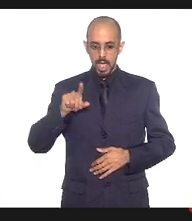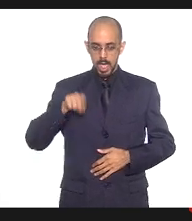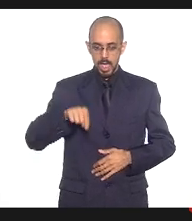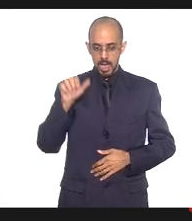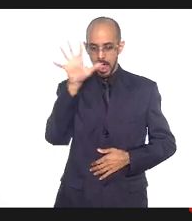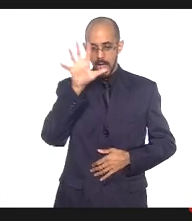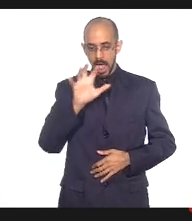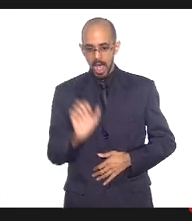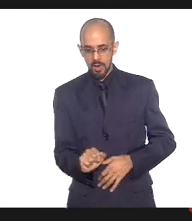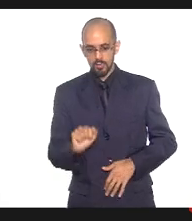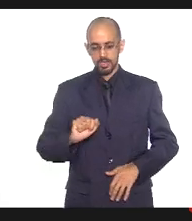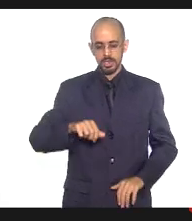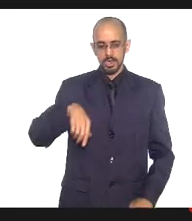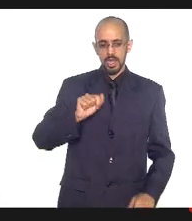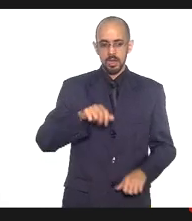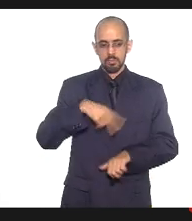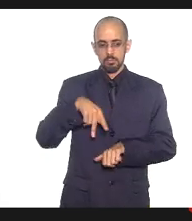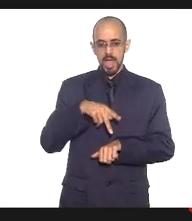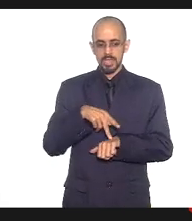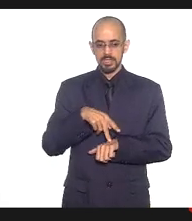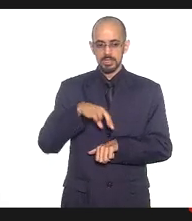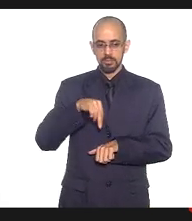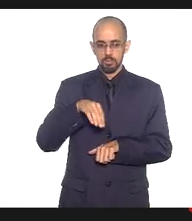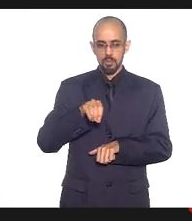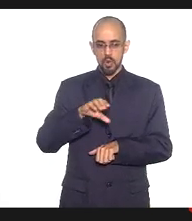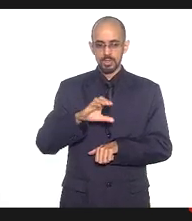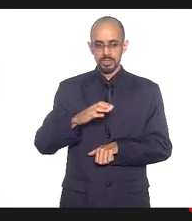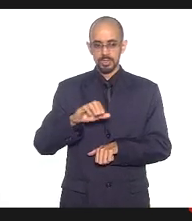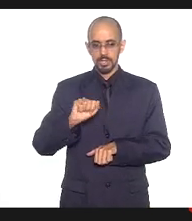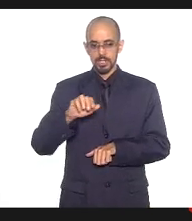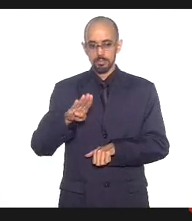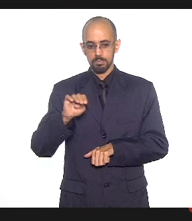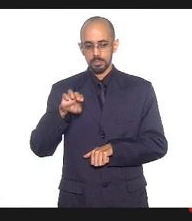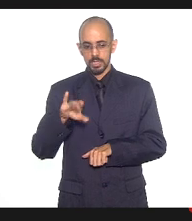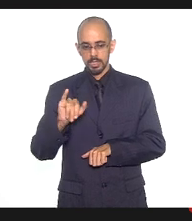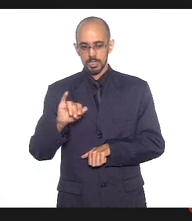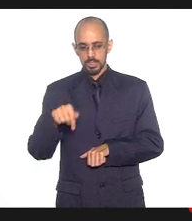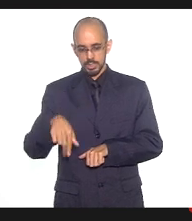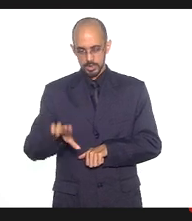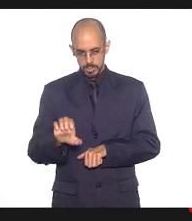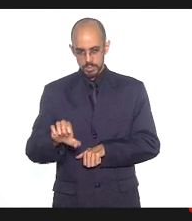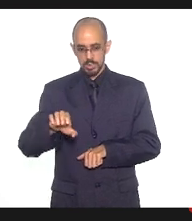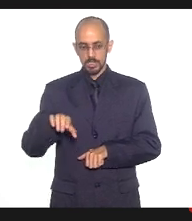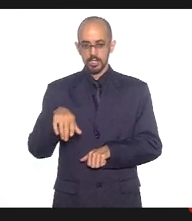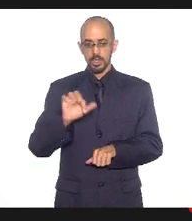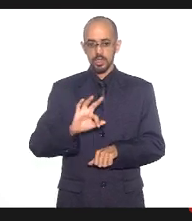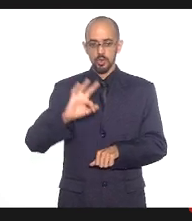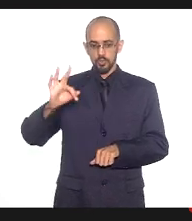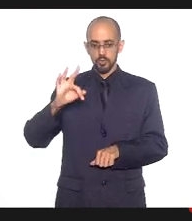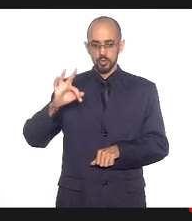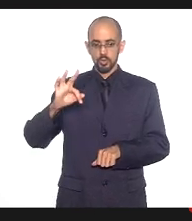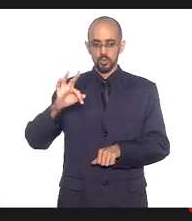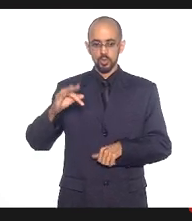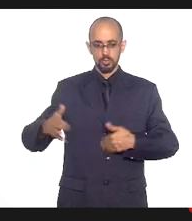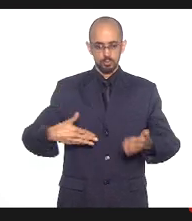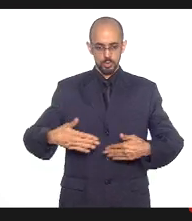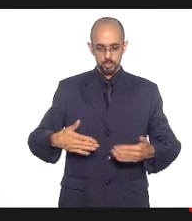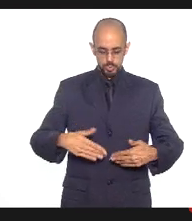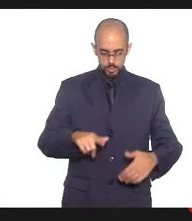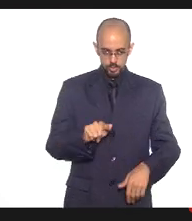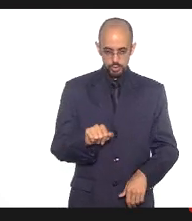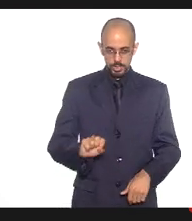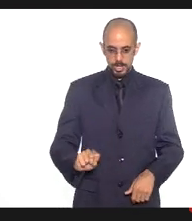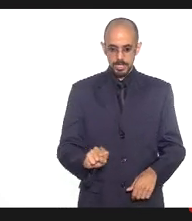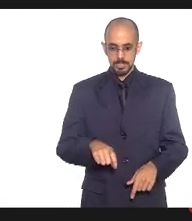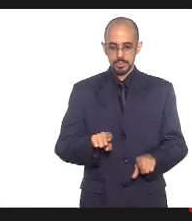em Moçambique, as áreas de Mamba e Coral, produtoras, futuras produtoras de gás,